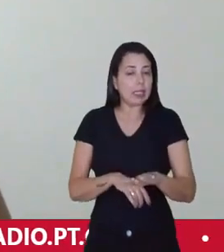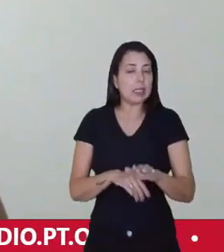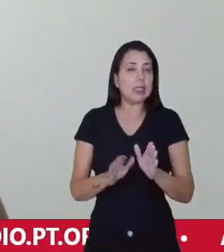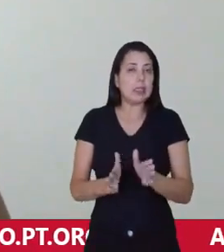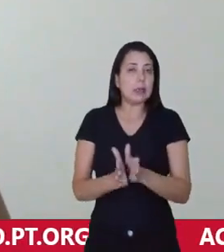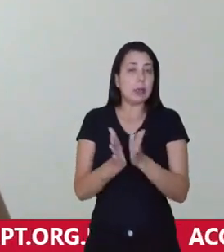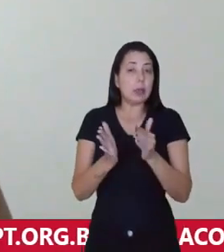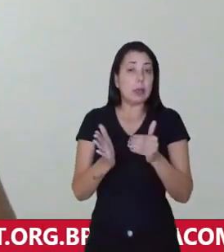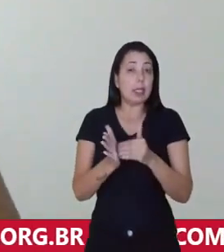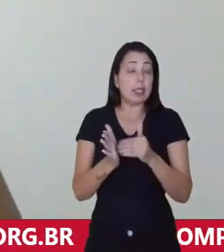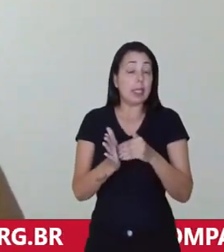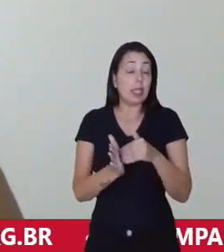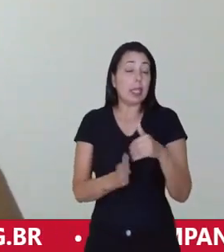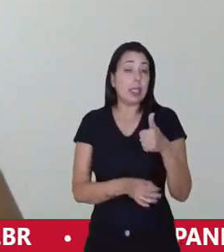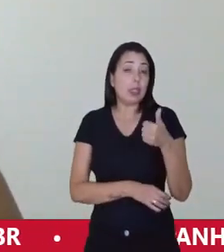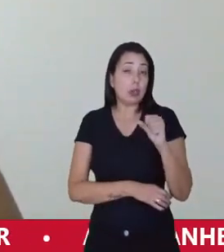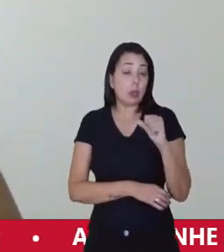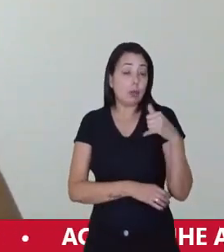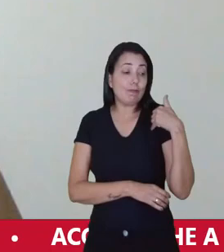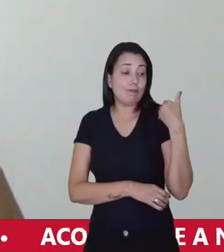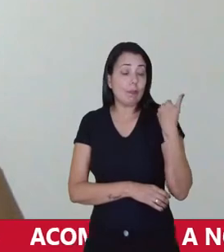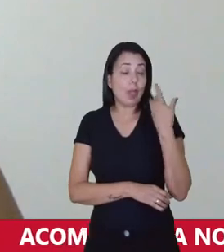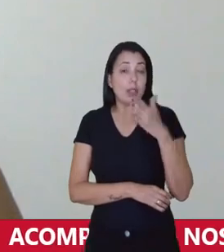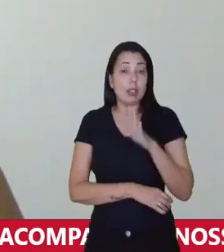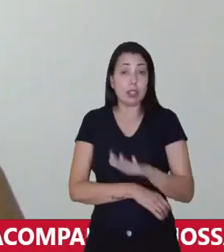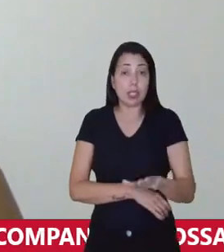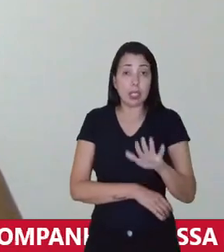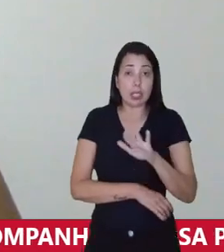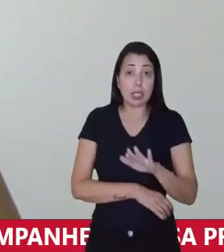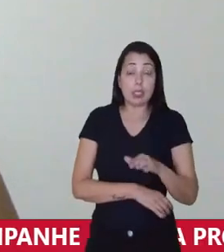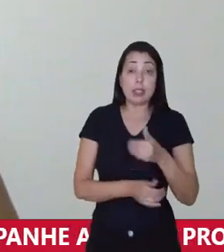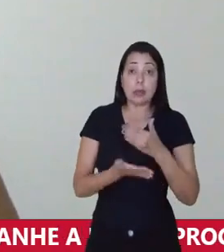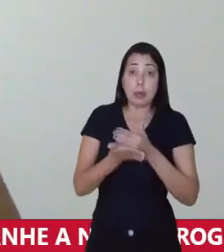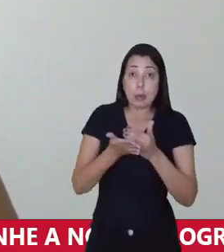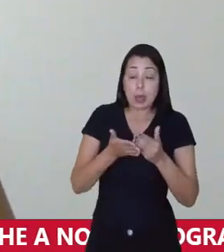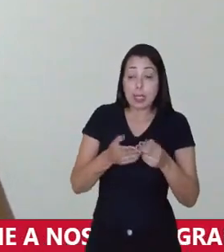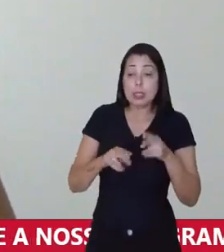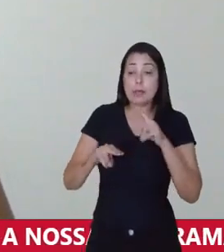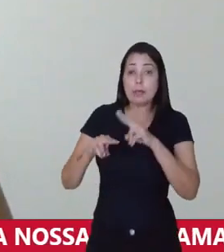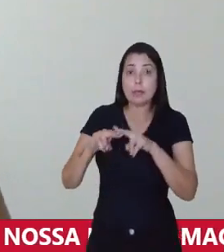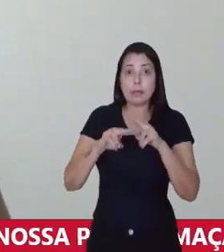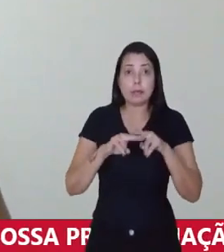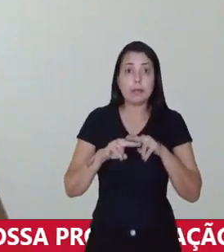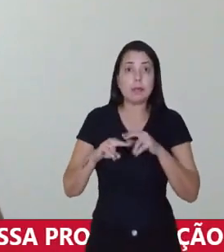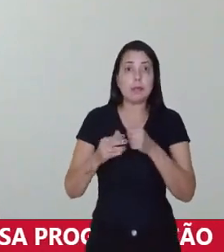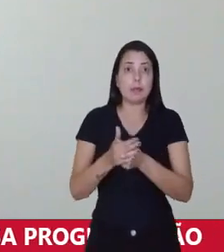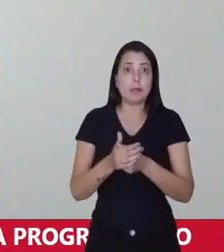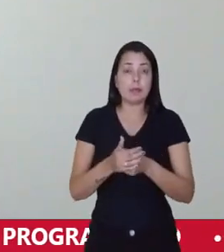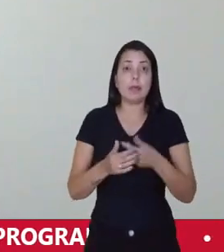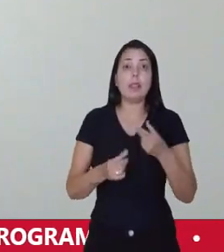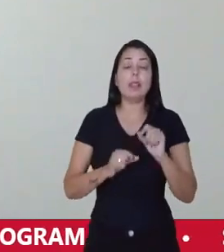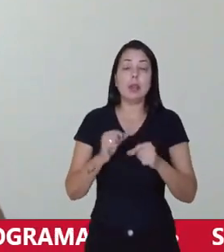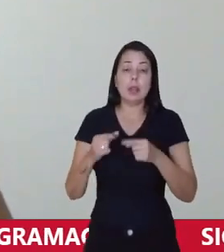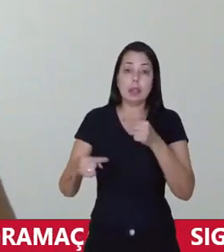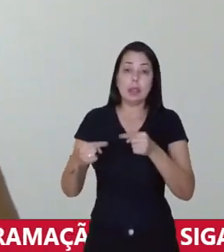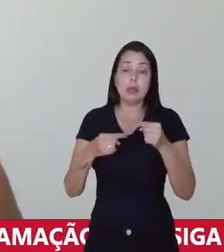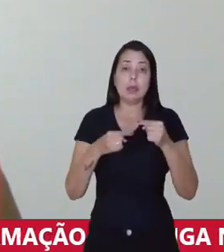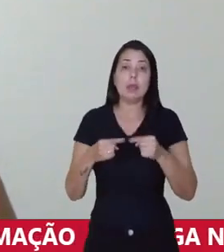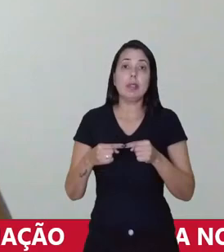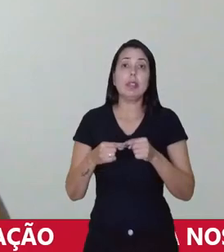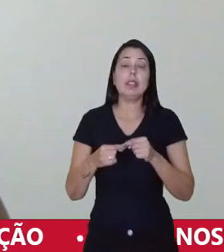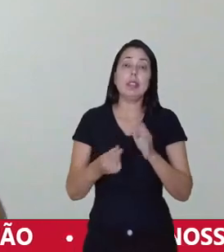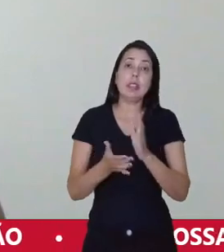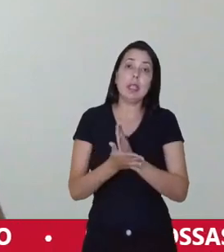os 18 anos de idade, as crianças elas passam a ser encarceradas. E esse encarceramento e toda a política,